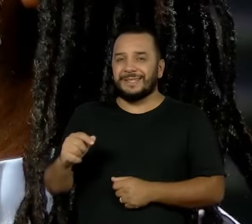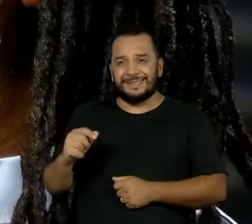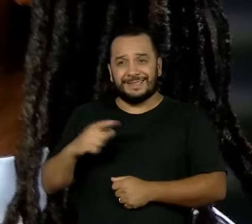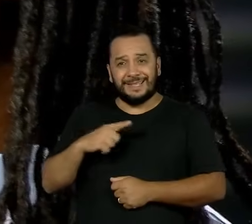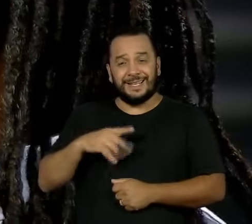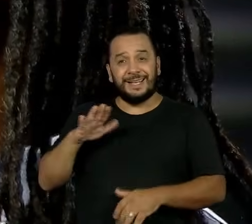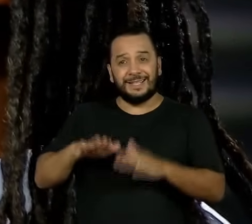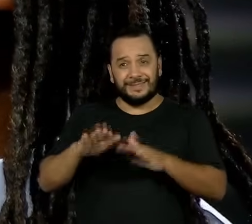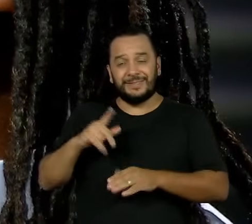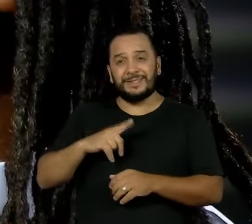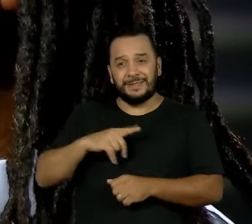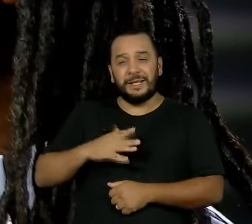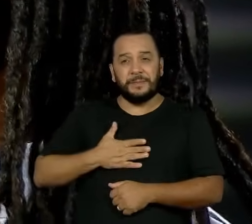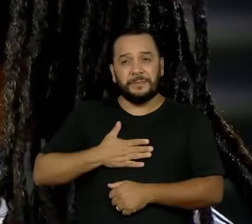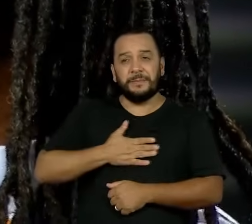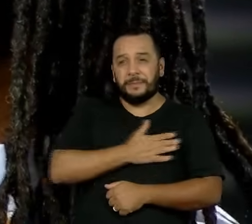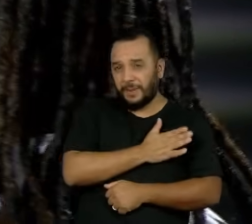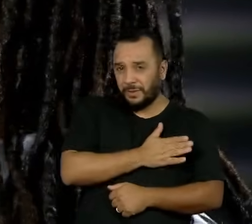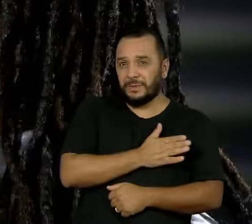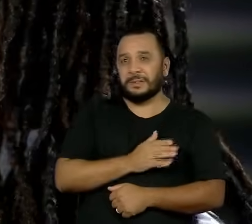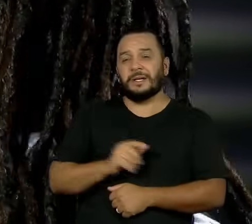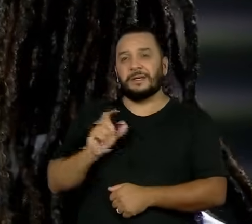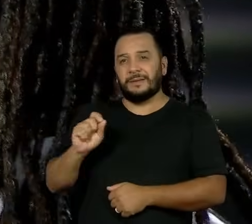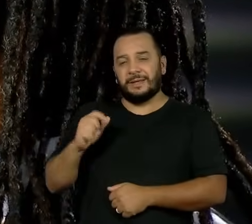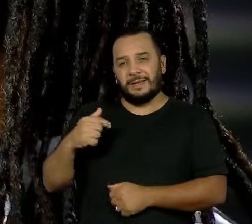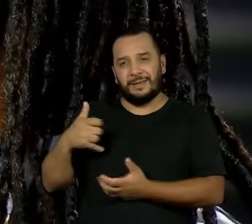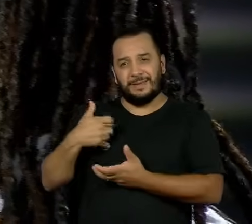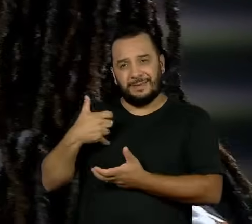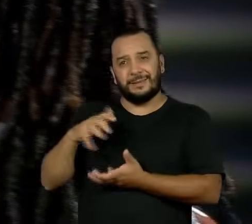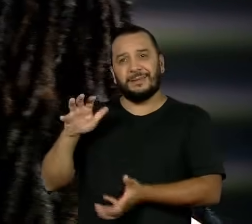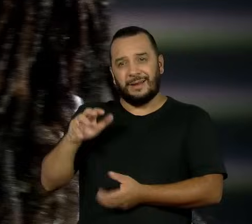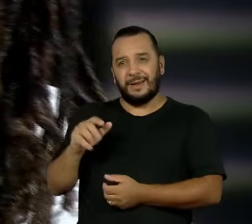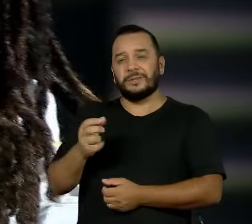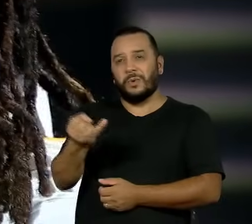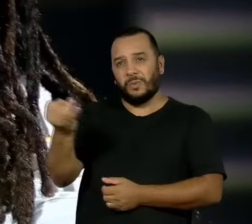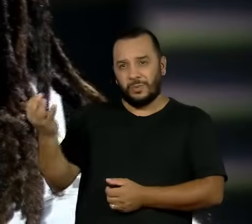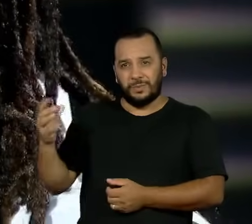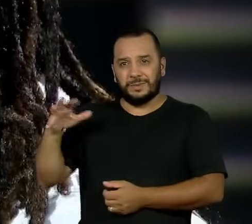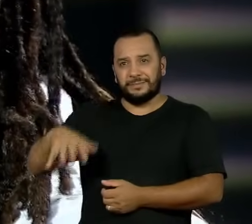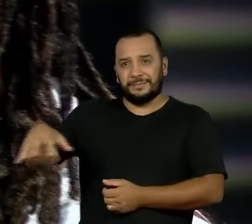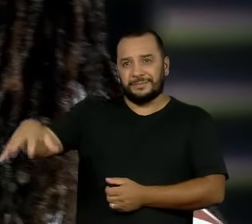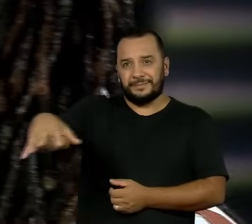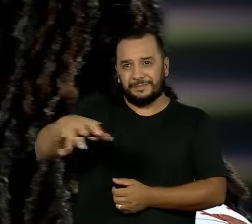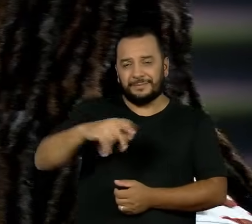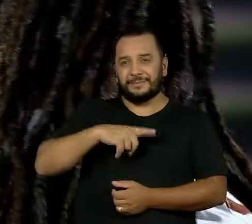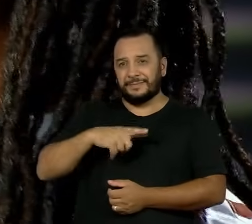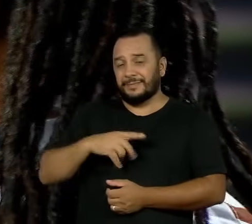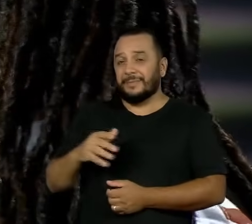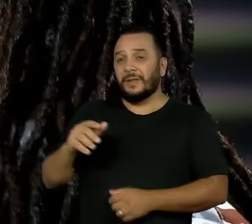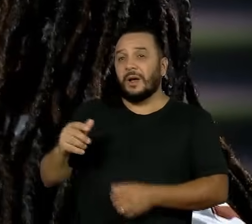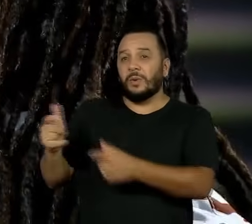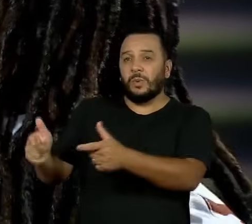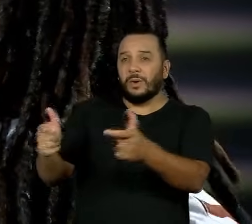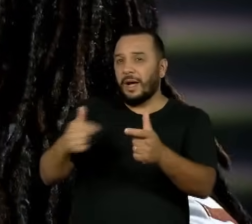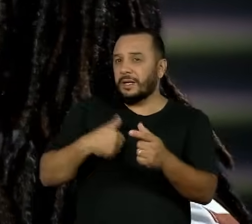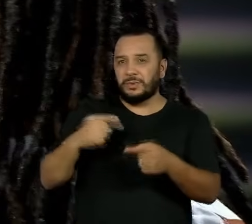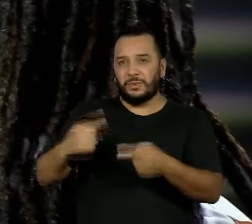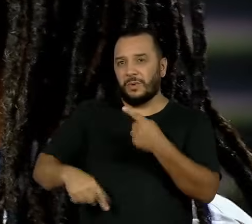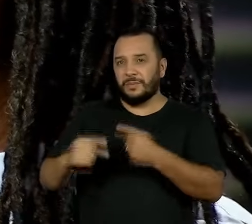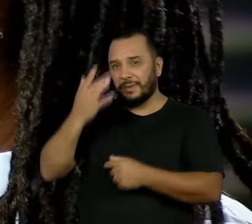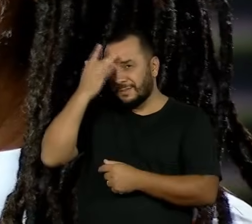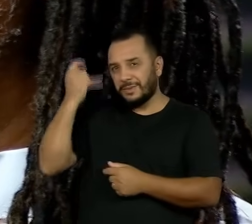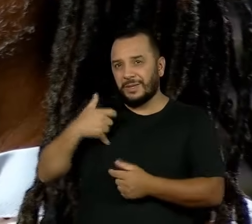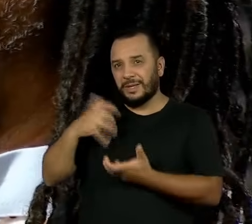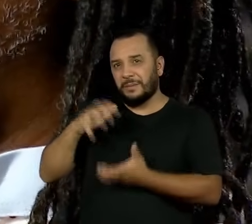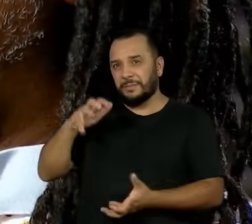idadismo, né, ou etarismo, que é essa discriminação a partir da idade. Então, alguns espaços não são tão convidativos para as pessoas mais